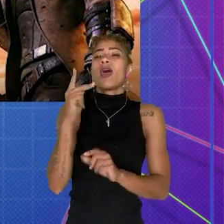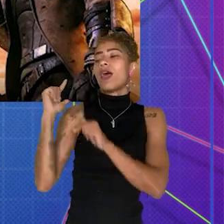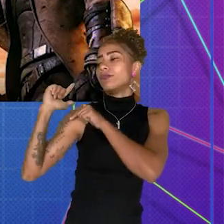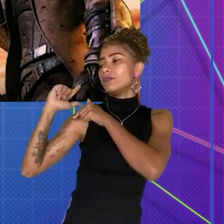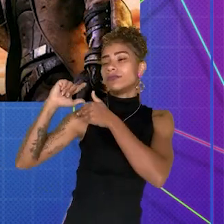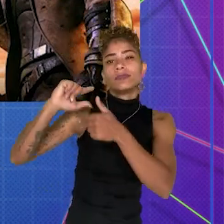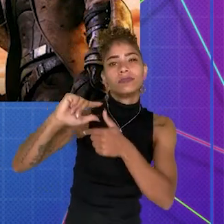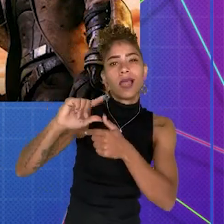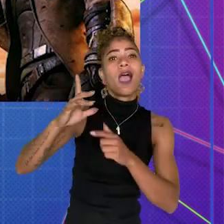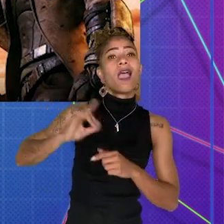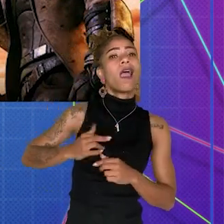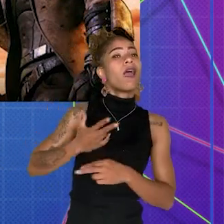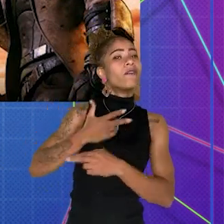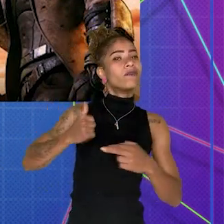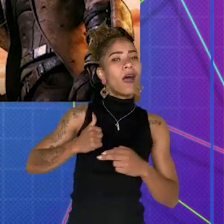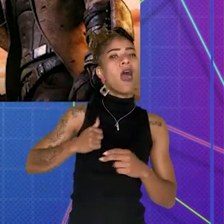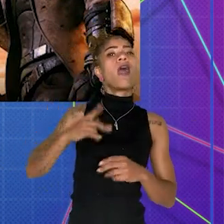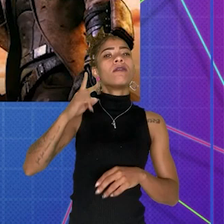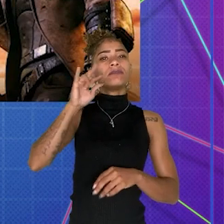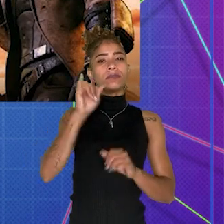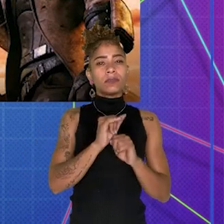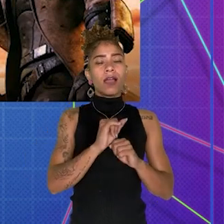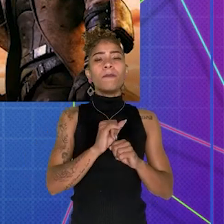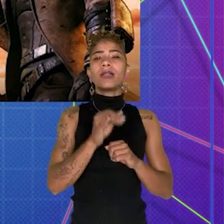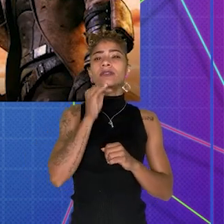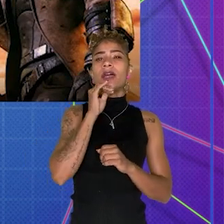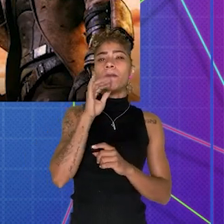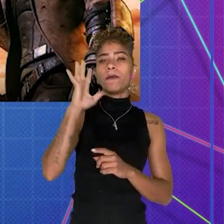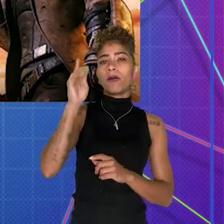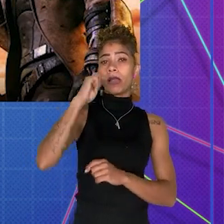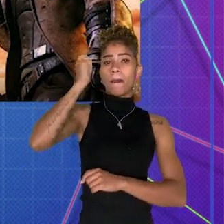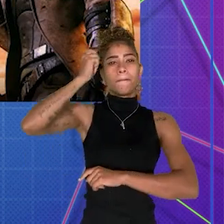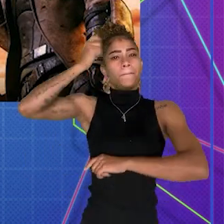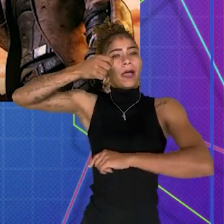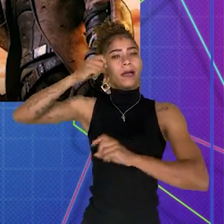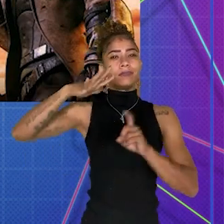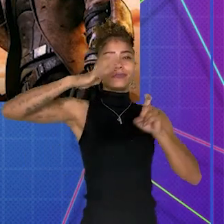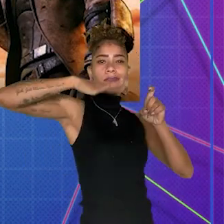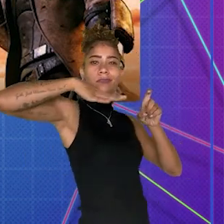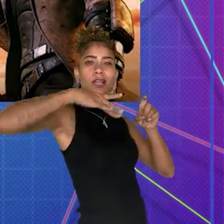histórias clássicas. Existem muitos jogos que reinterpretam contos de fadas e